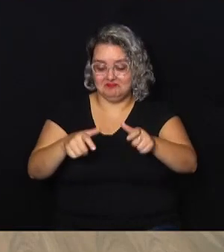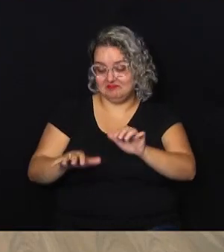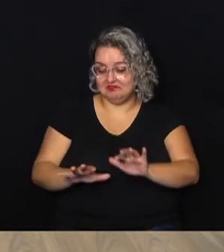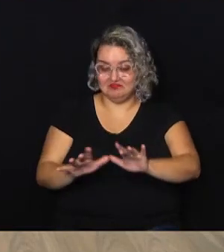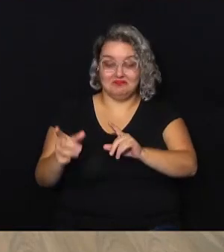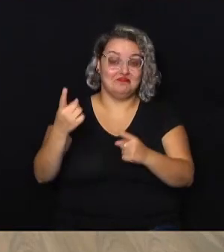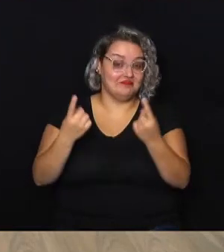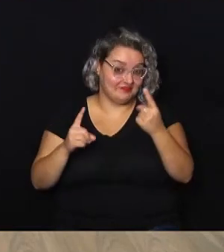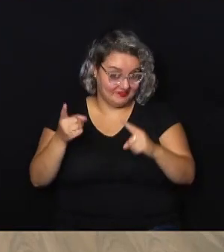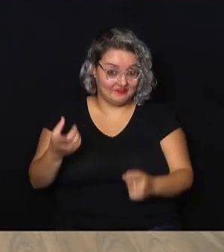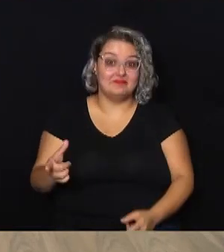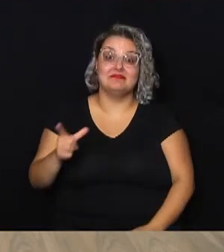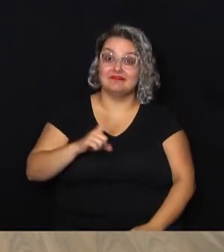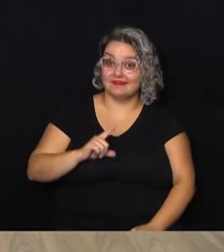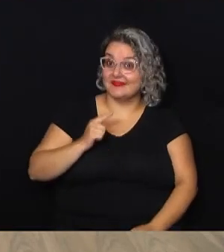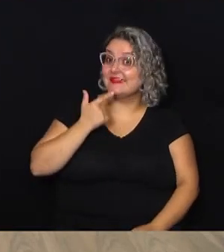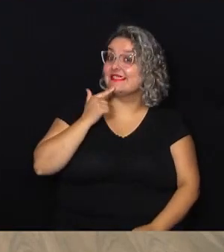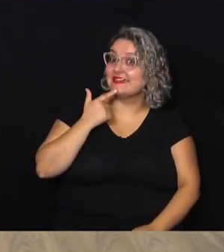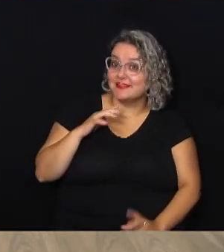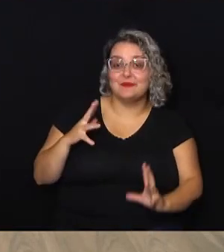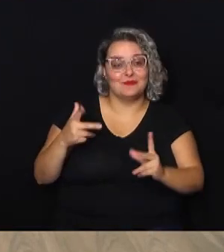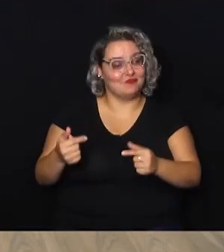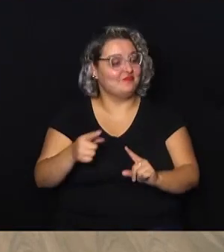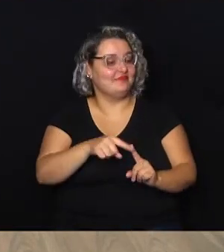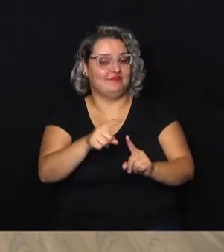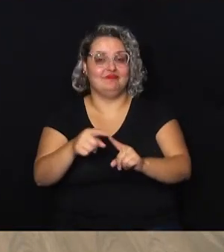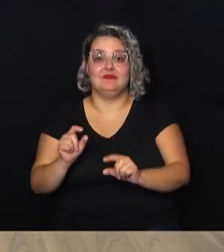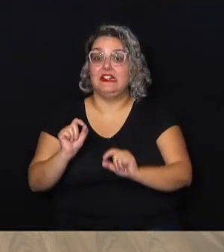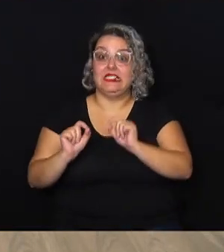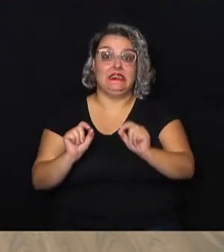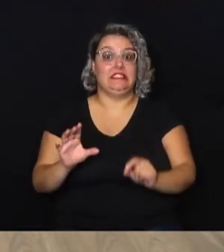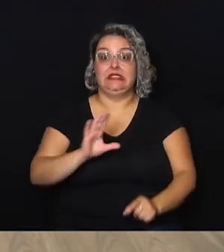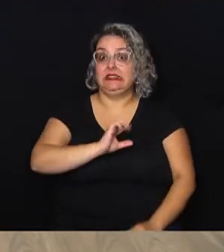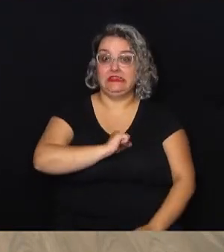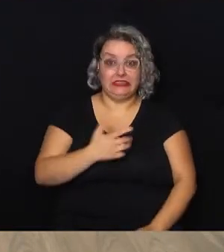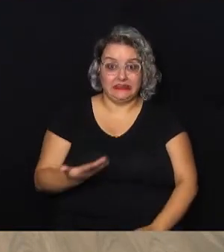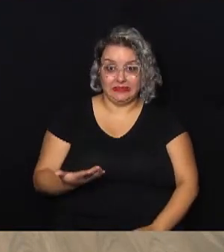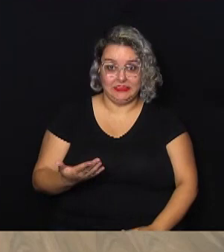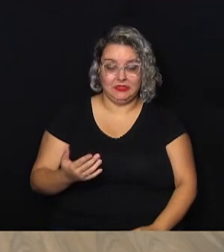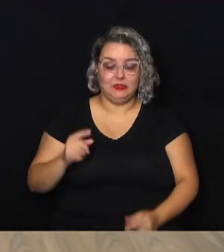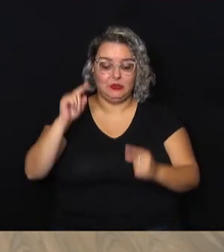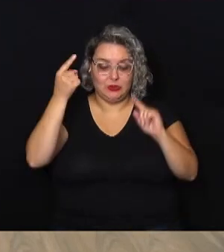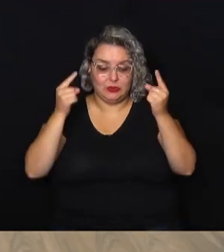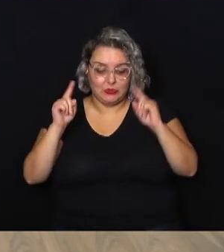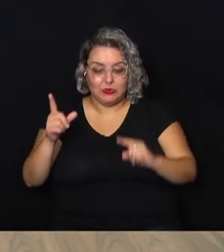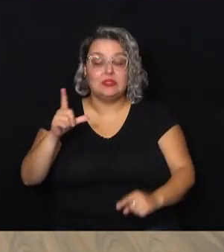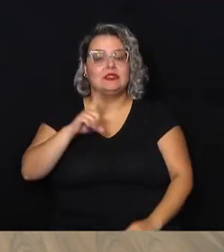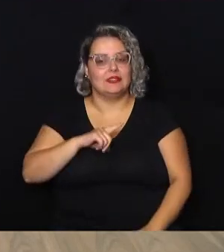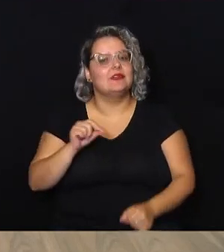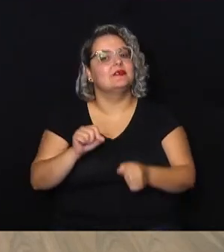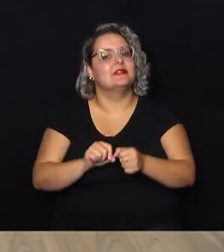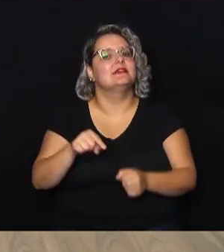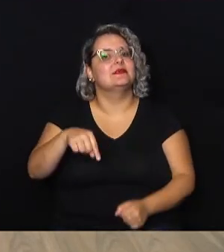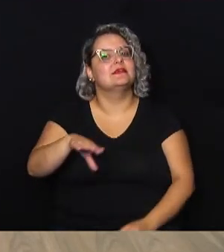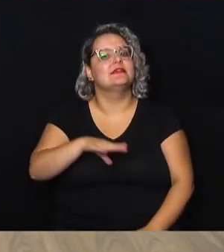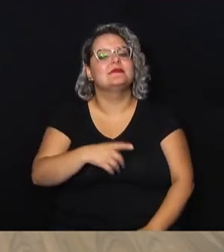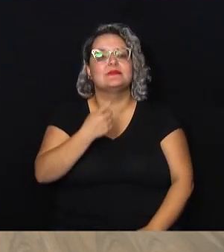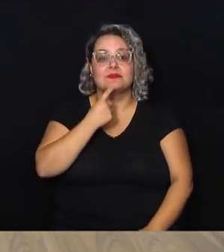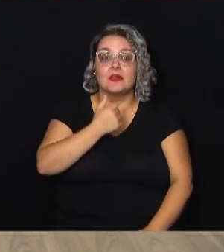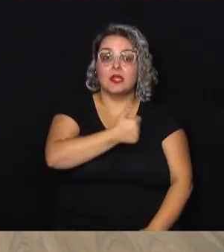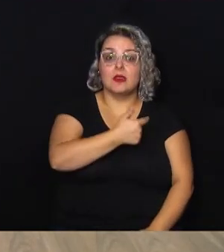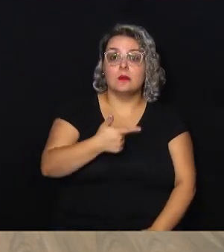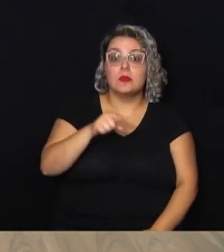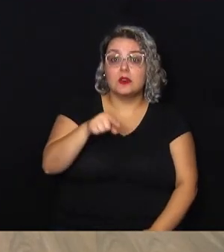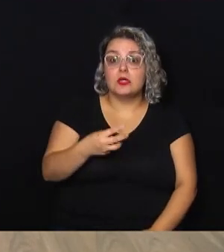carnaval, tem stand-up para todos os gostos. Para quem não gosta de carnaval, tem o que fazer também na cidade. Bom, meio-dia mais